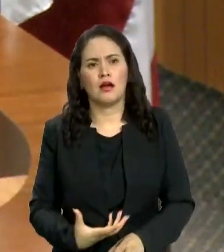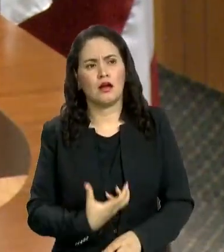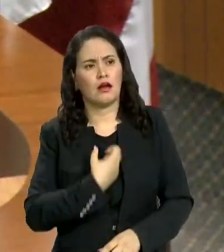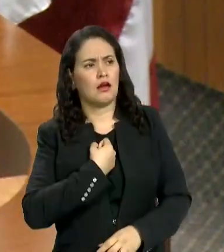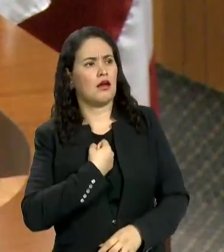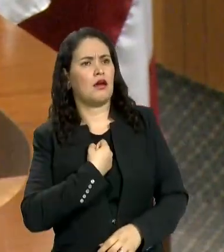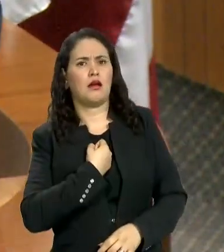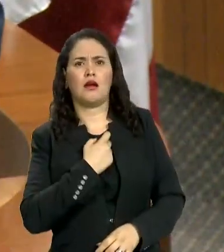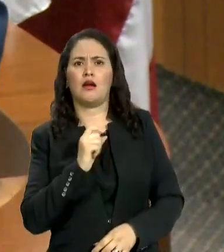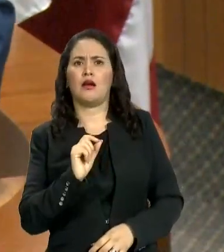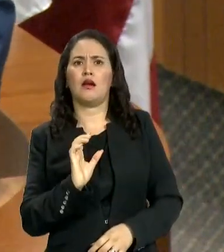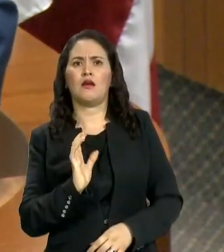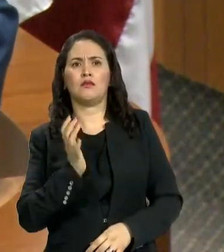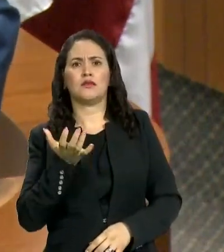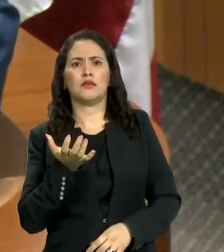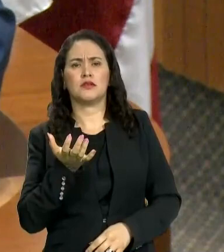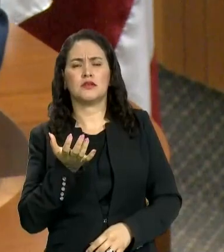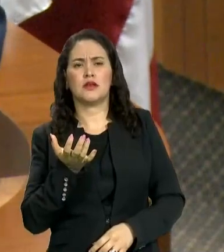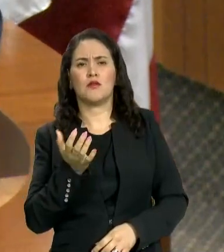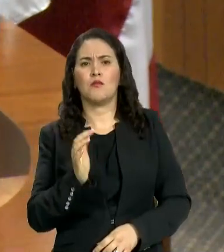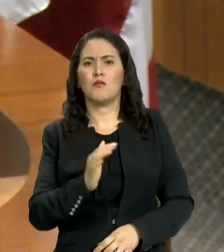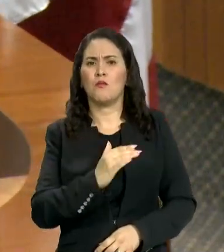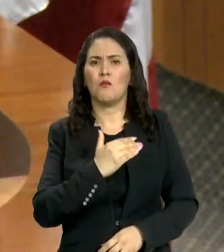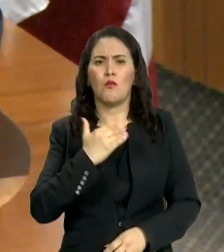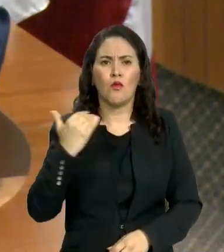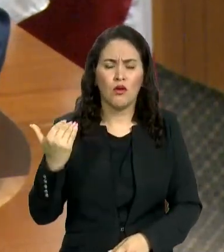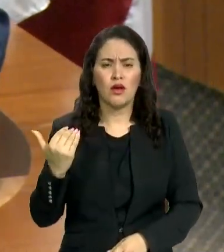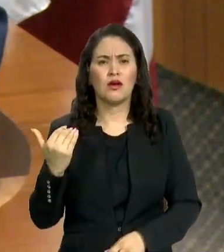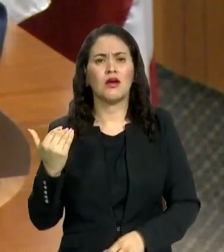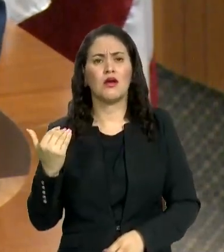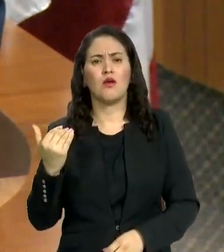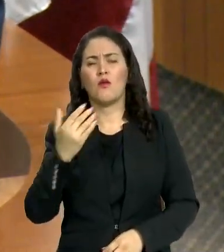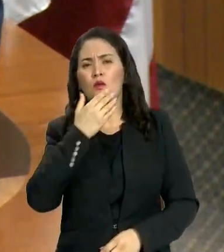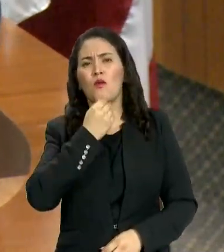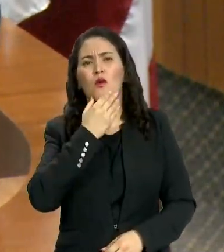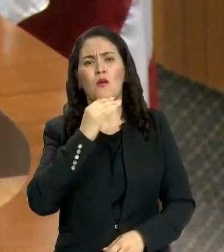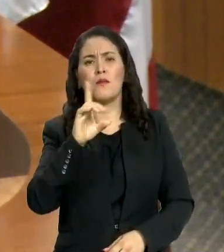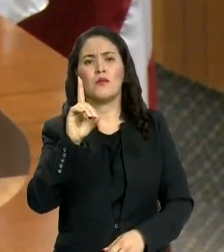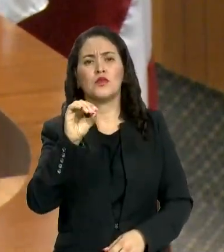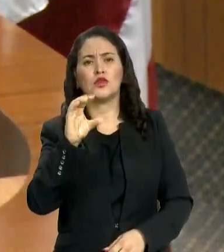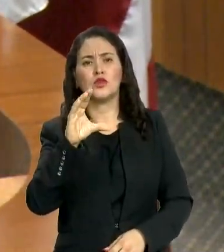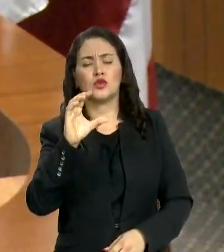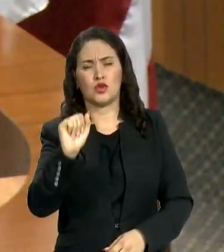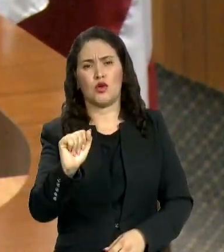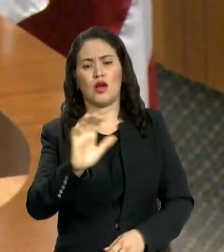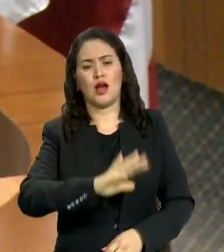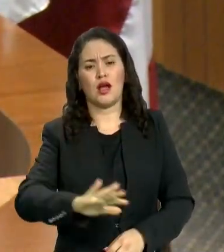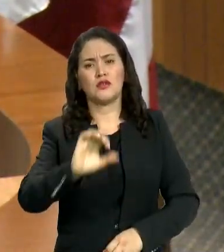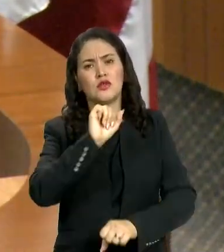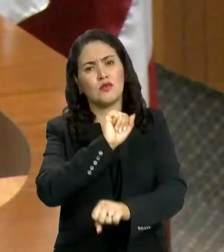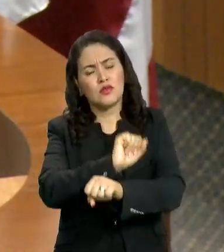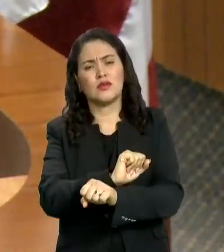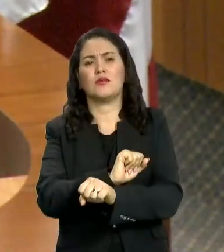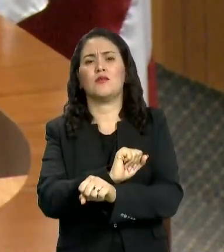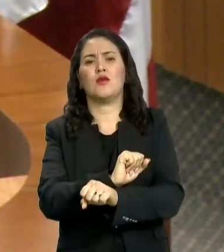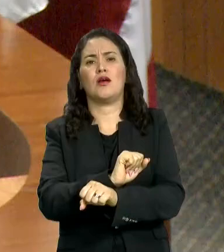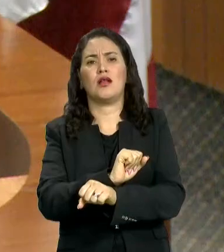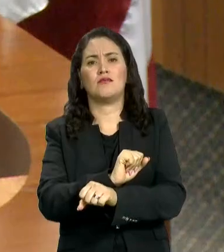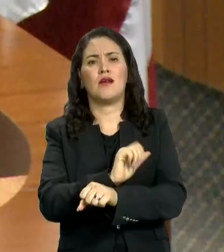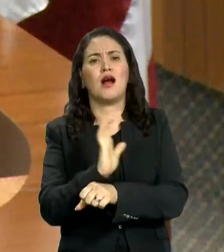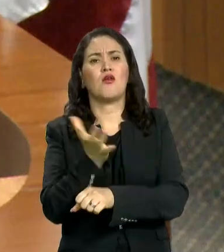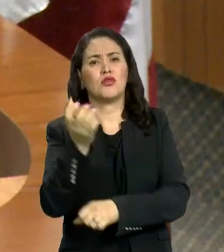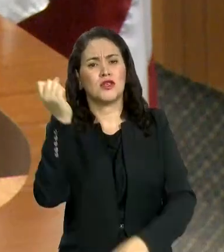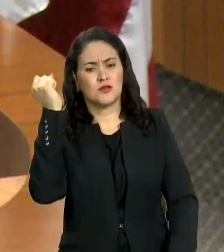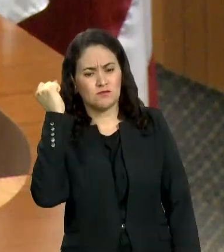da presidenta da comunidade jaibara conhecido como Doca né onde ali se configurou um crime